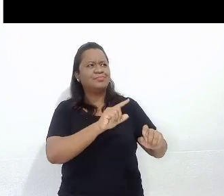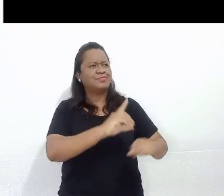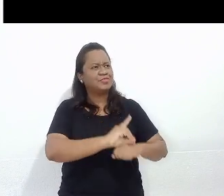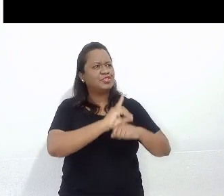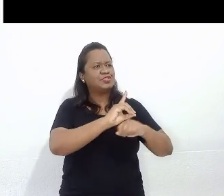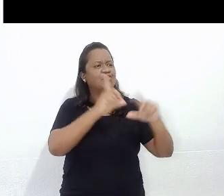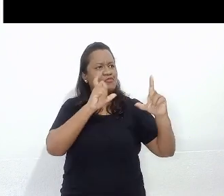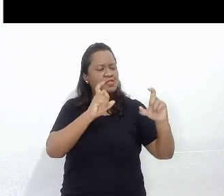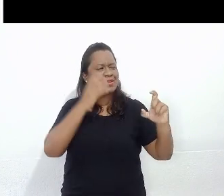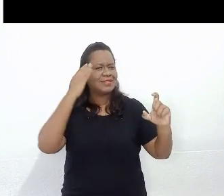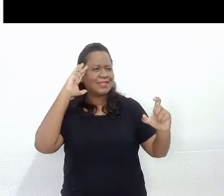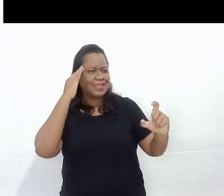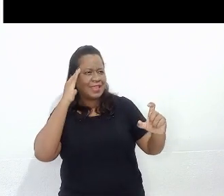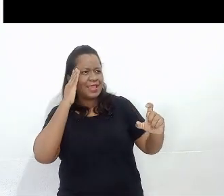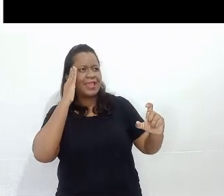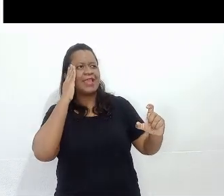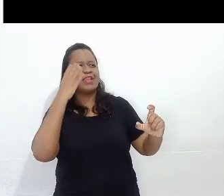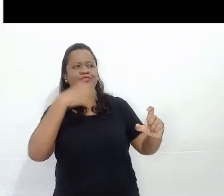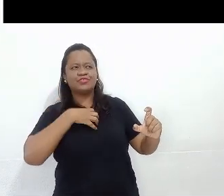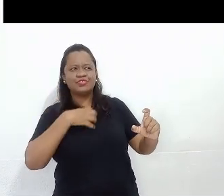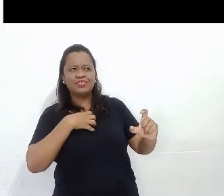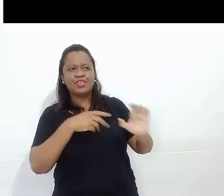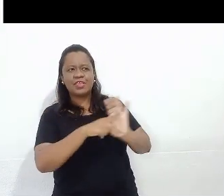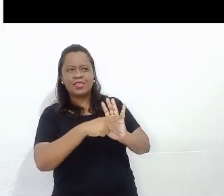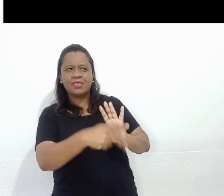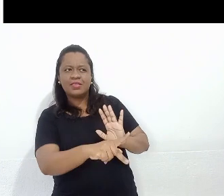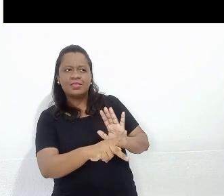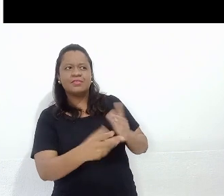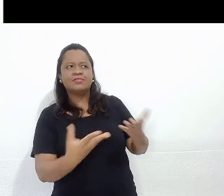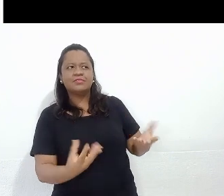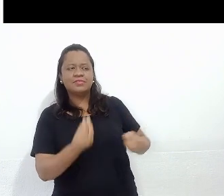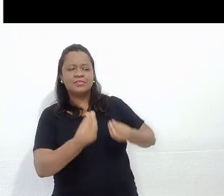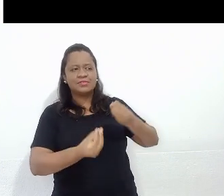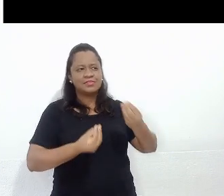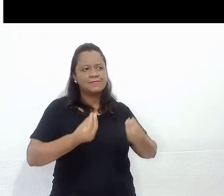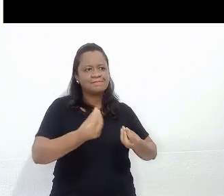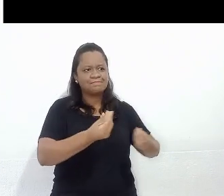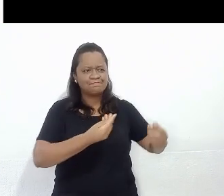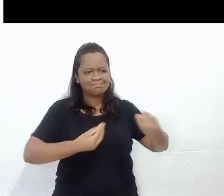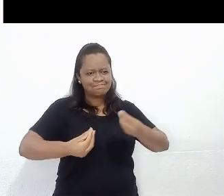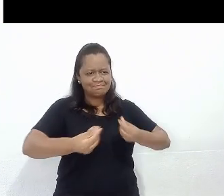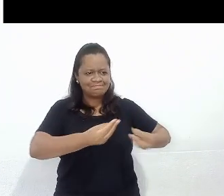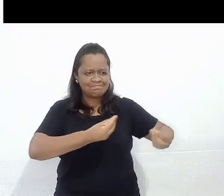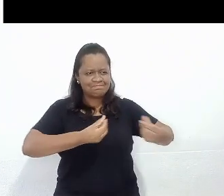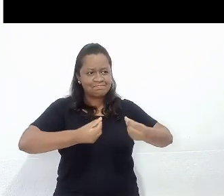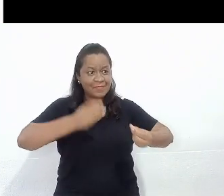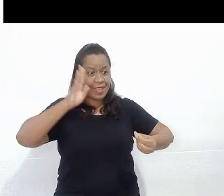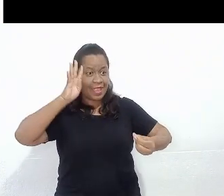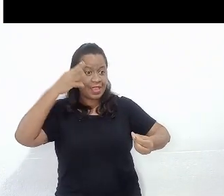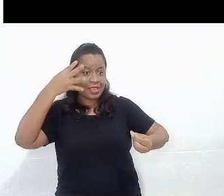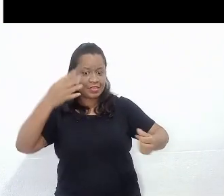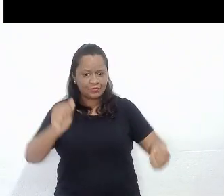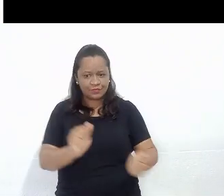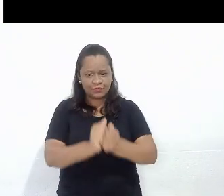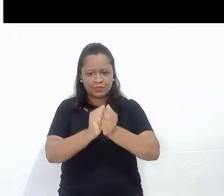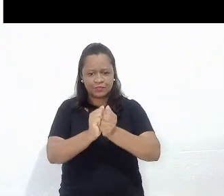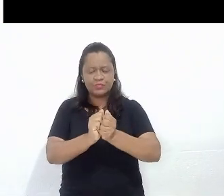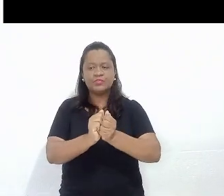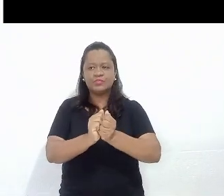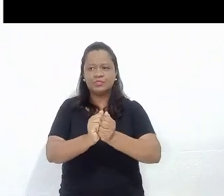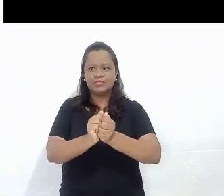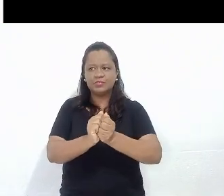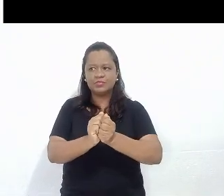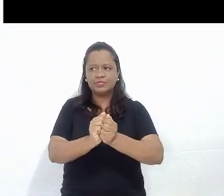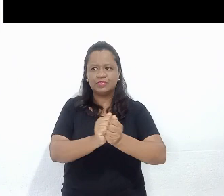sua pegada, que entende o seu jeito, que já tem aquela sacação junto com você, que vocês já decidem juntos, né, todo